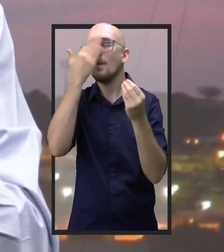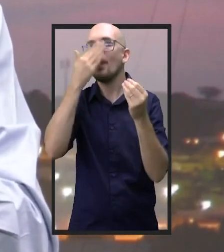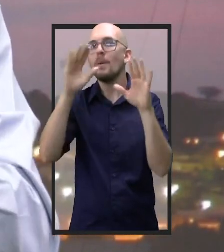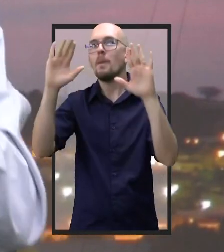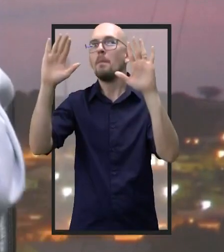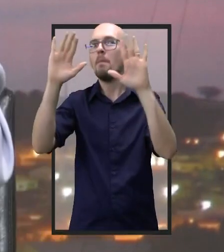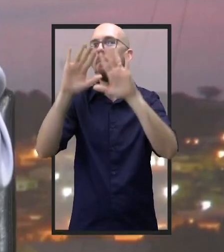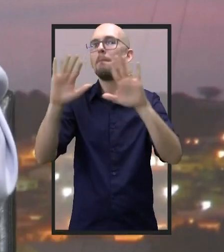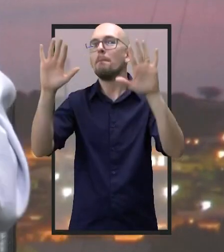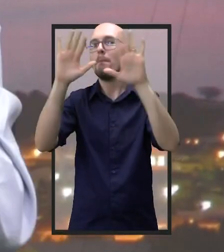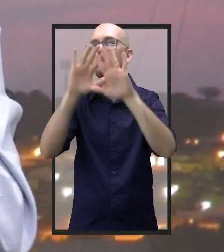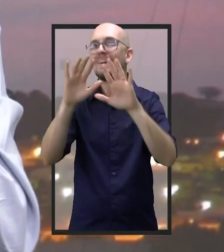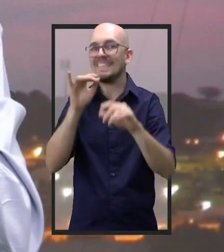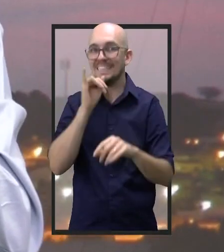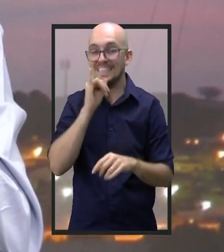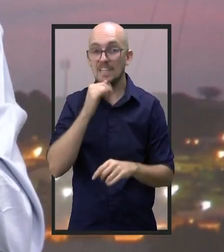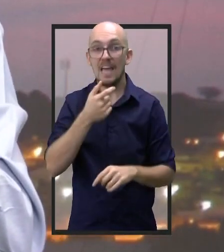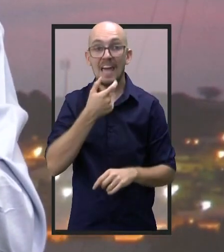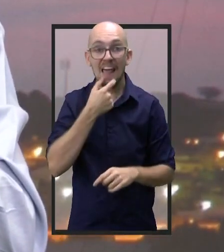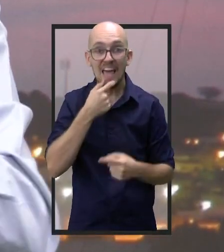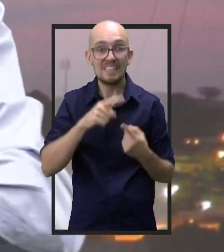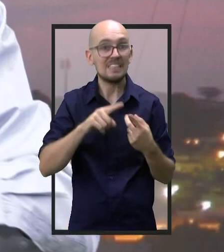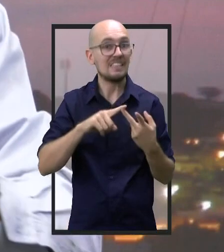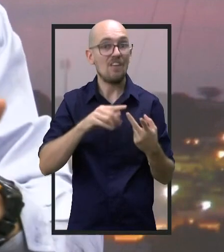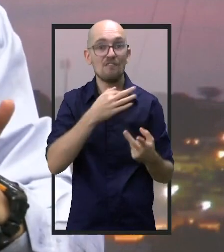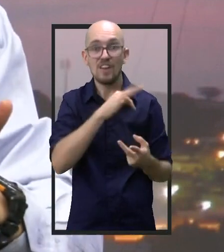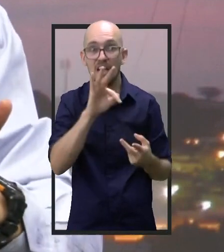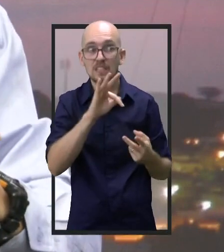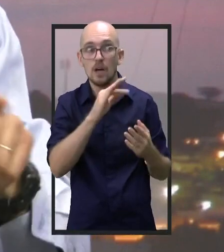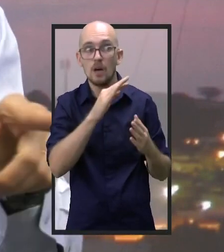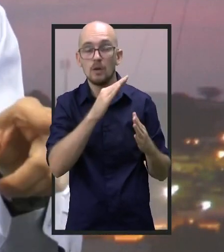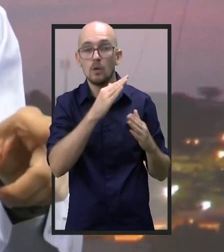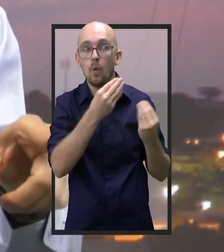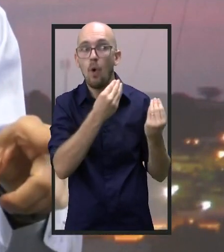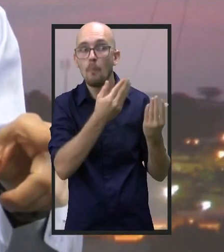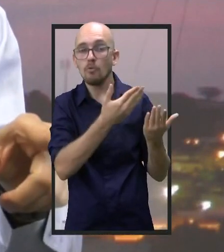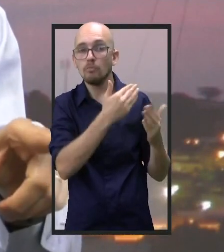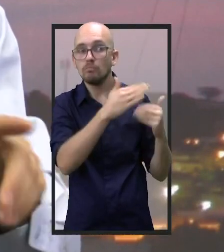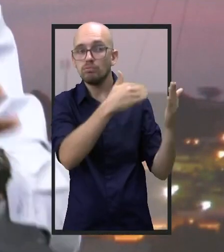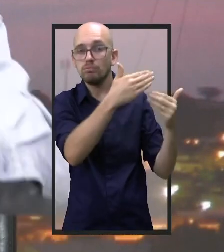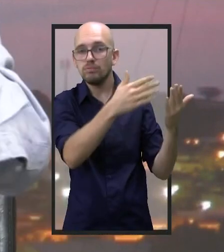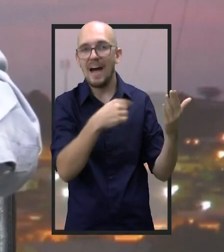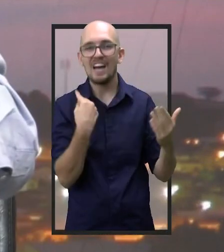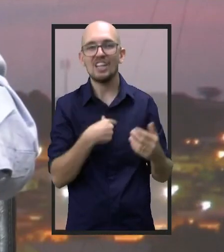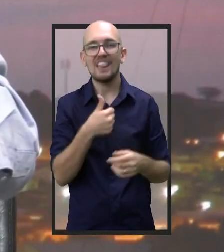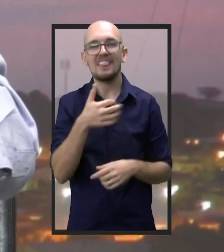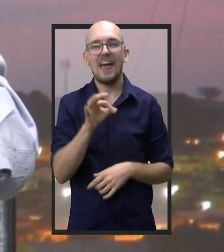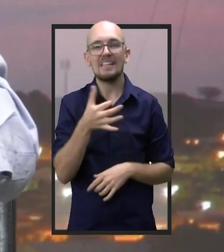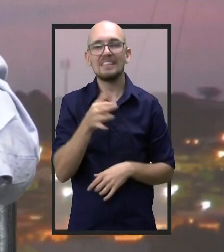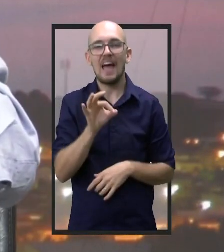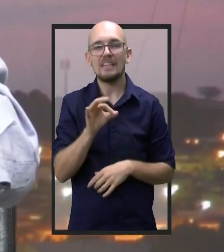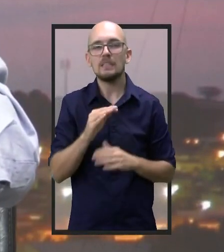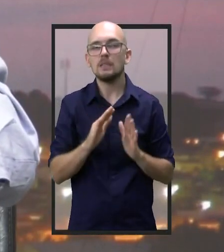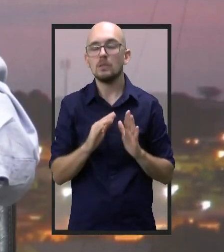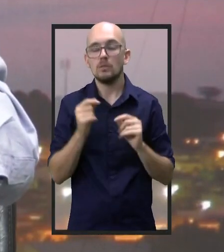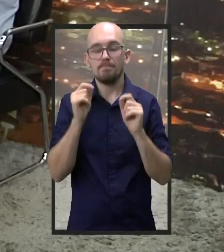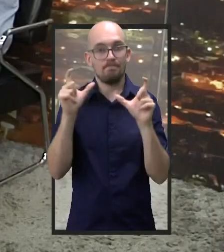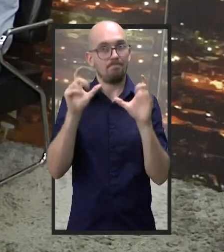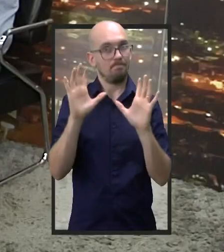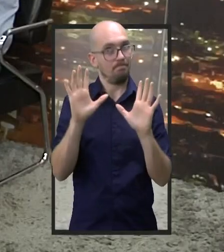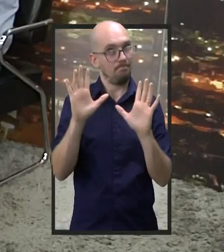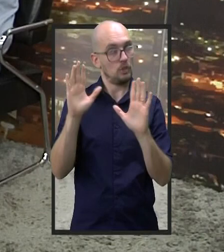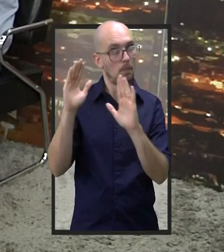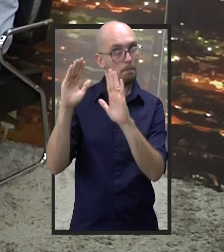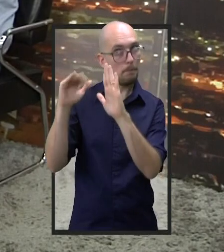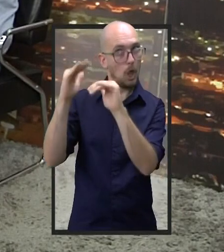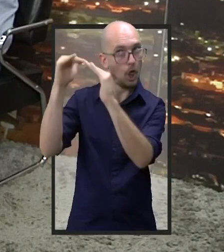nível de produção que dos ingleses e dos franceses, e nós produzindo 10, alerta. Já